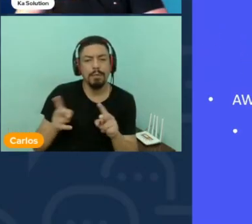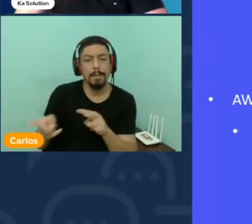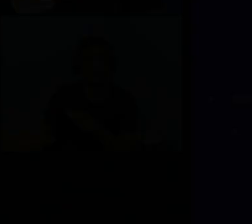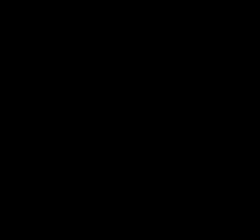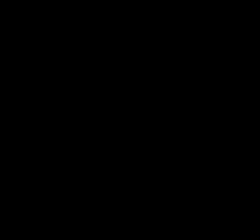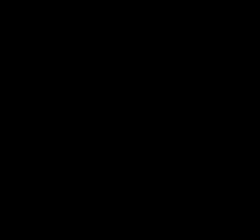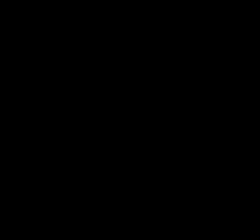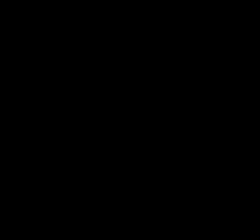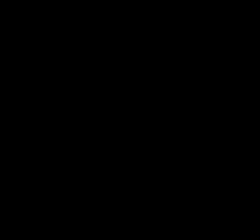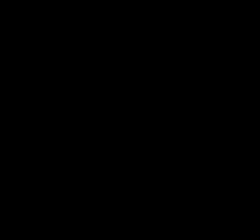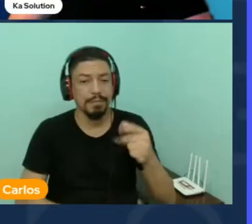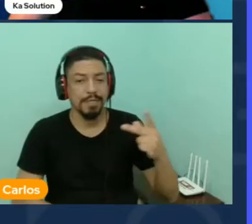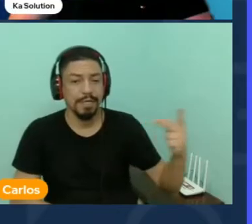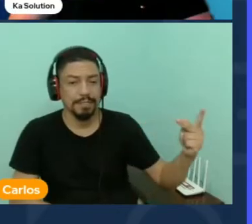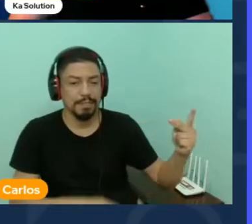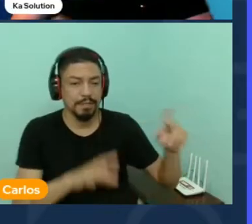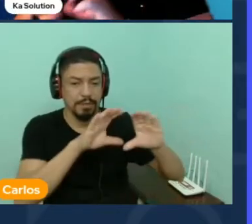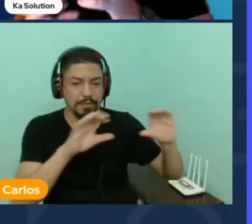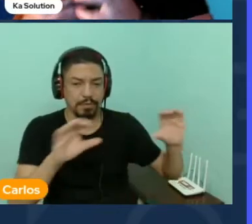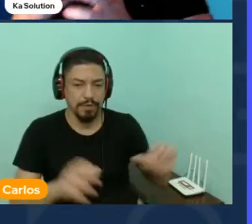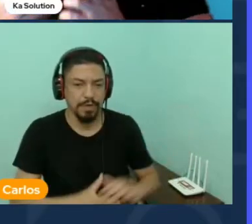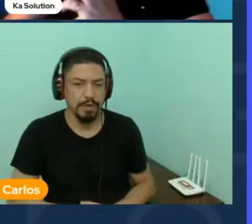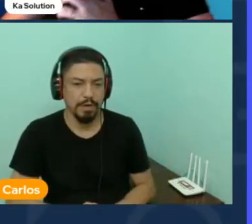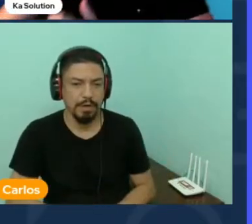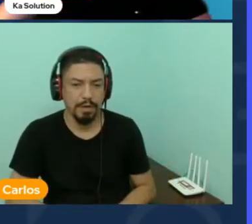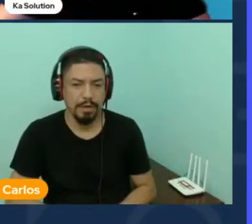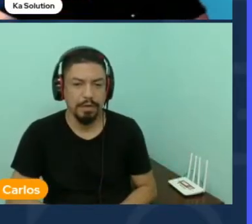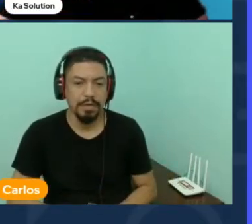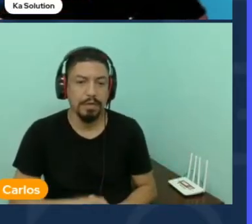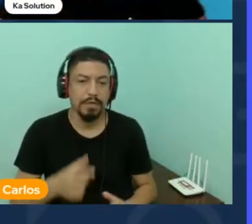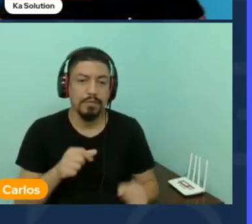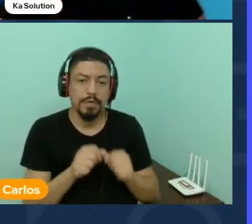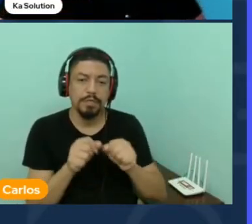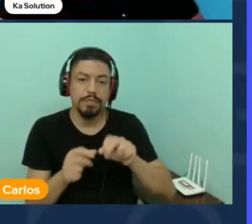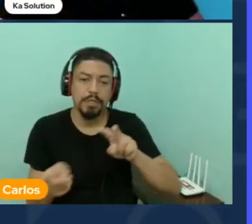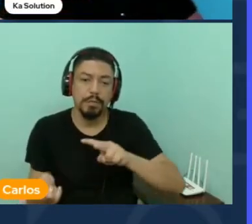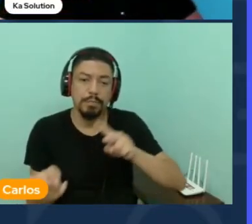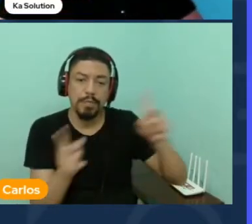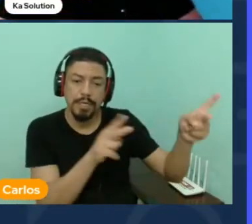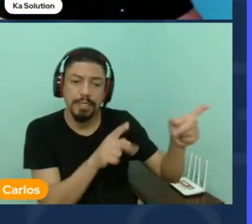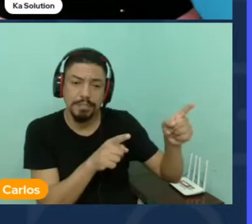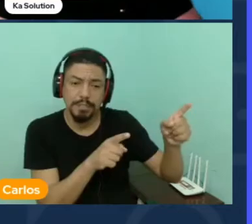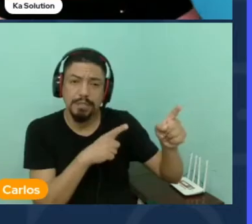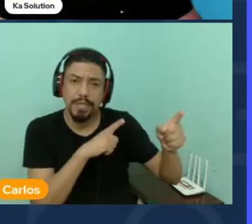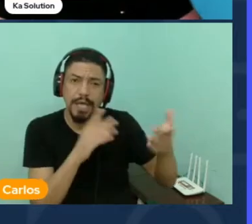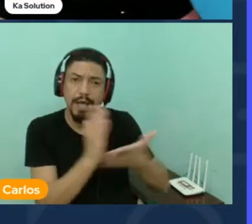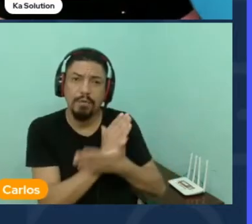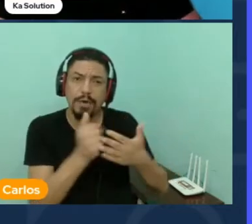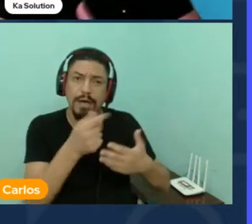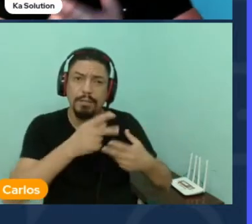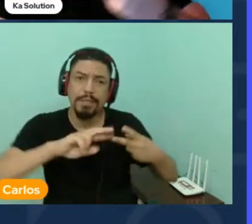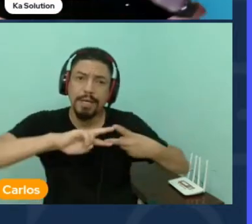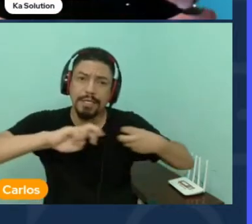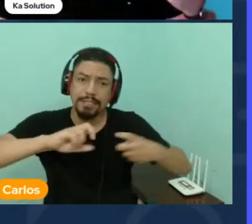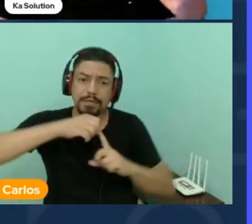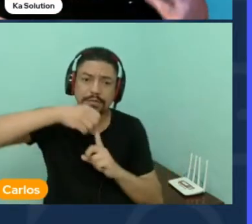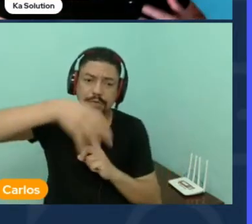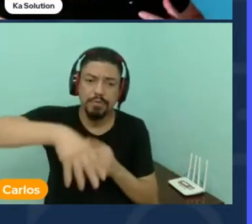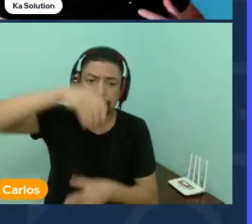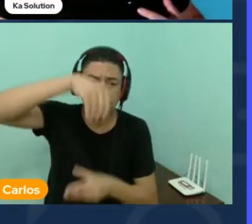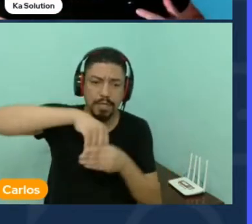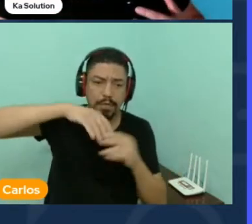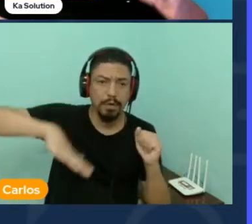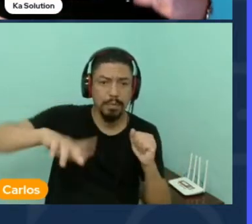minhas aplicações para a nuvem. E enquanto eu estou migrando, eu tenho aplicações, servidores, por exemplo, no meu